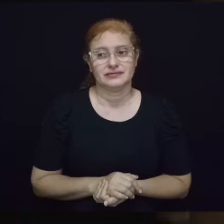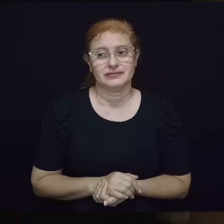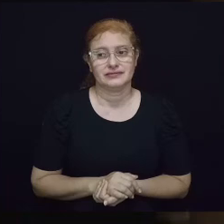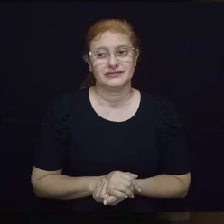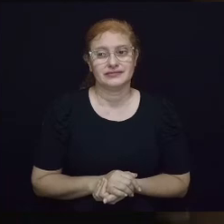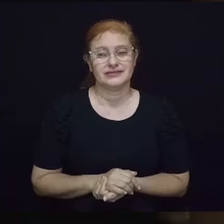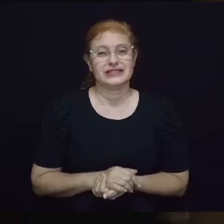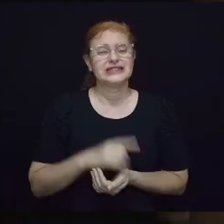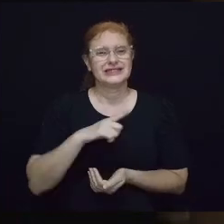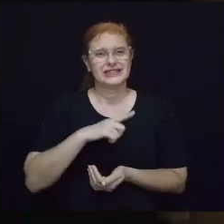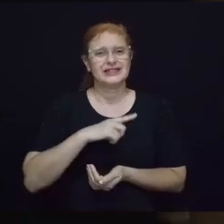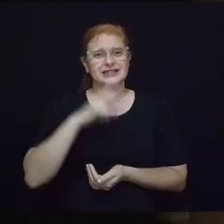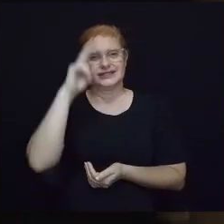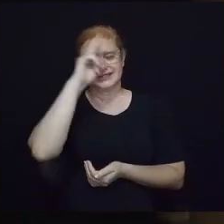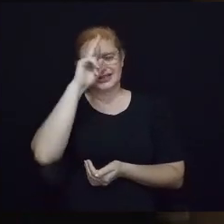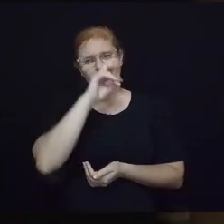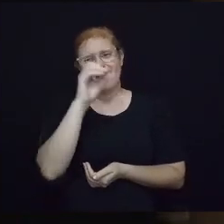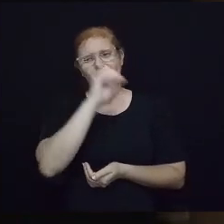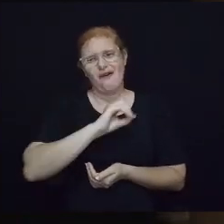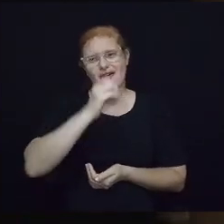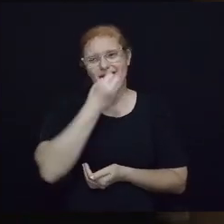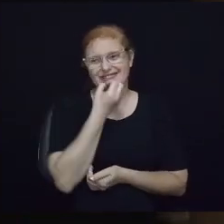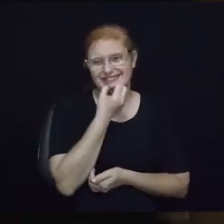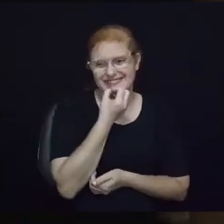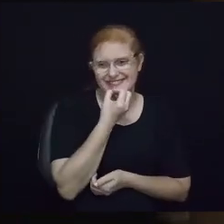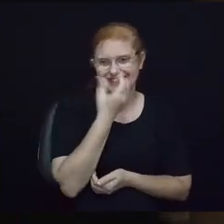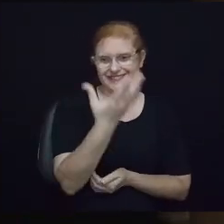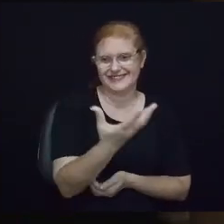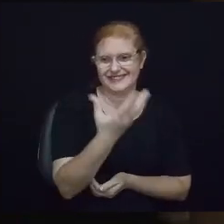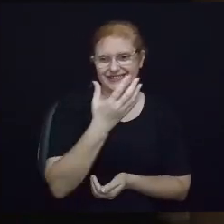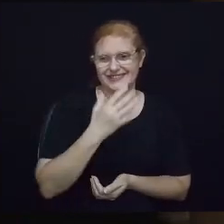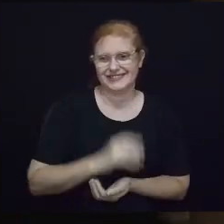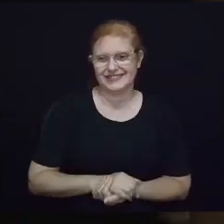Temos uma história ótima para contar.